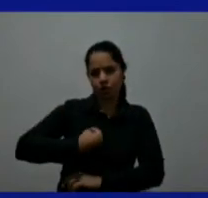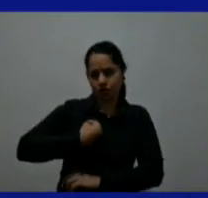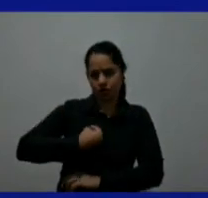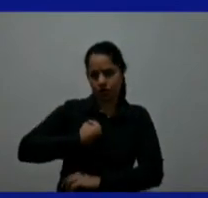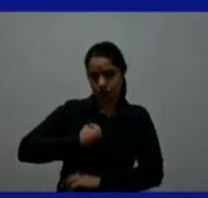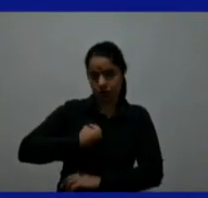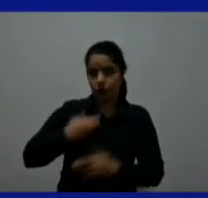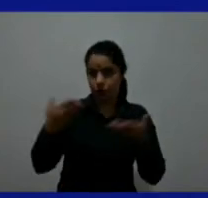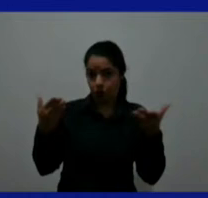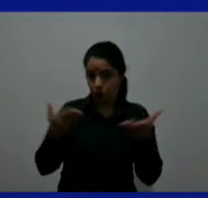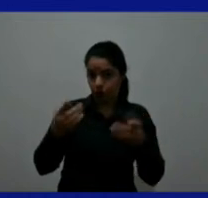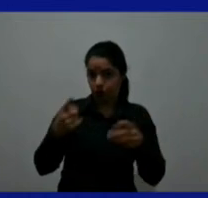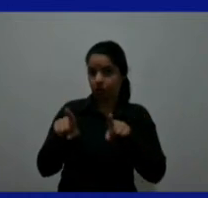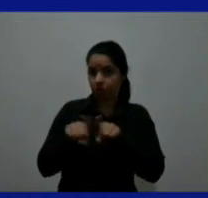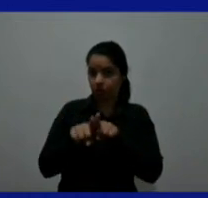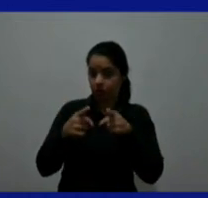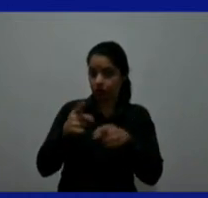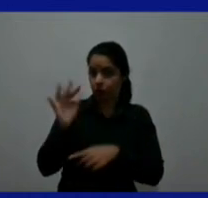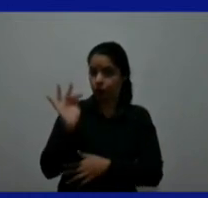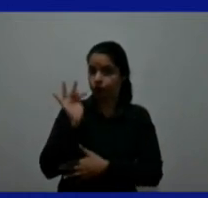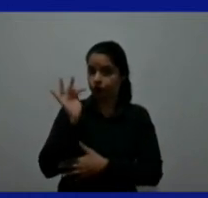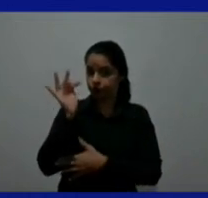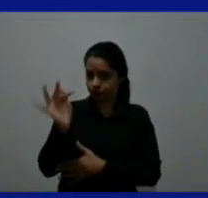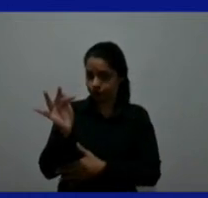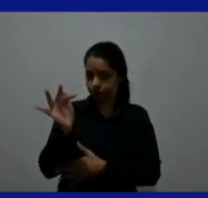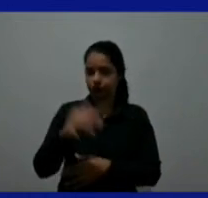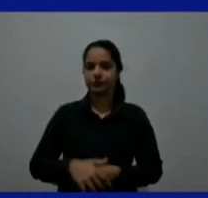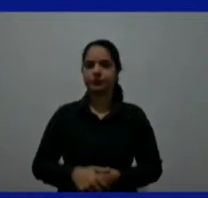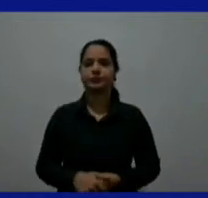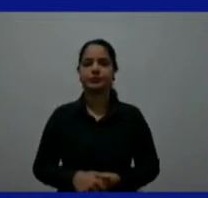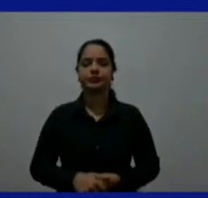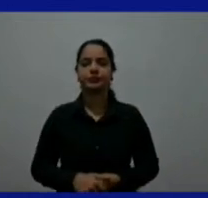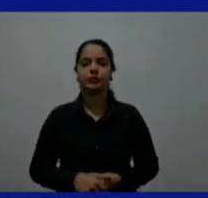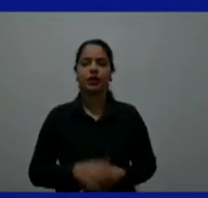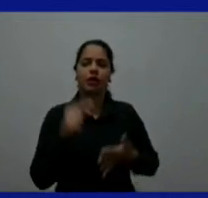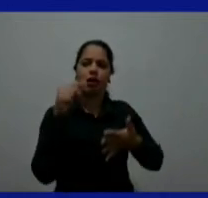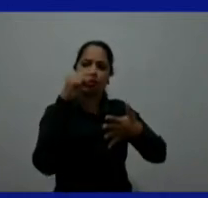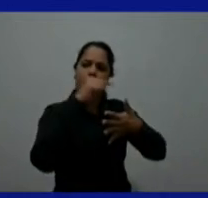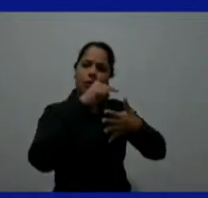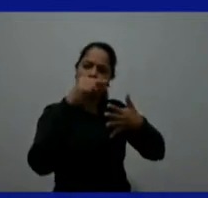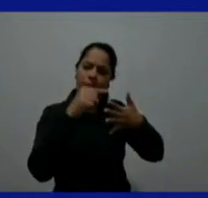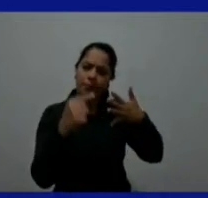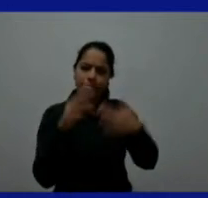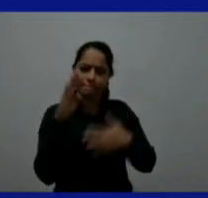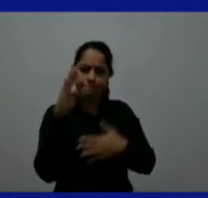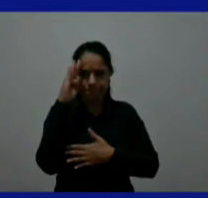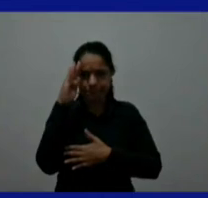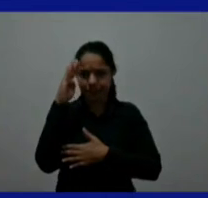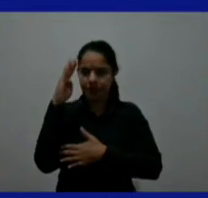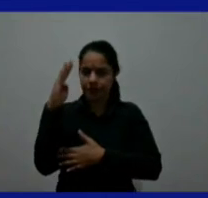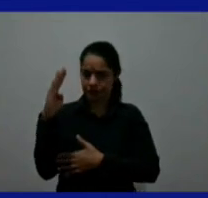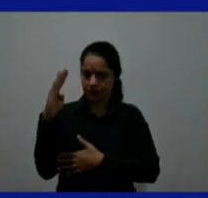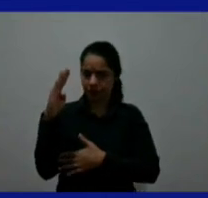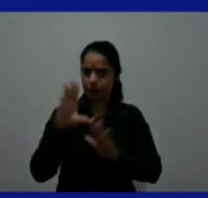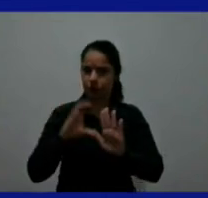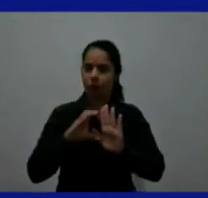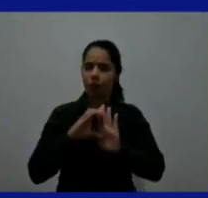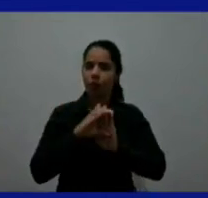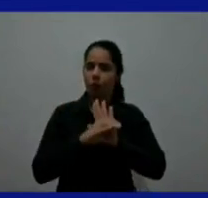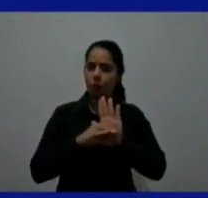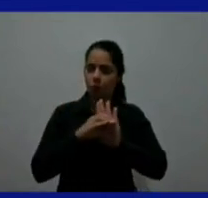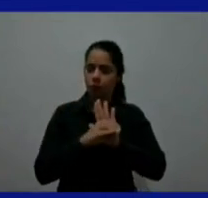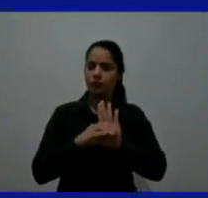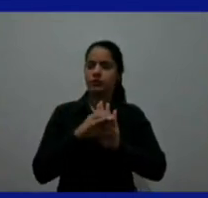Nós temos aqui os principais elementos hoje, porque esse conceito nasceu nas empresas, e nós temos aqui